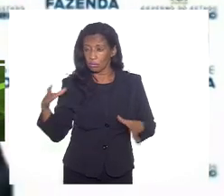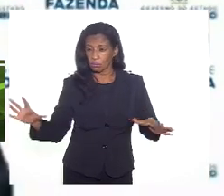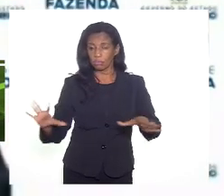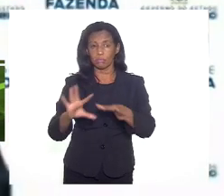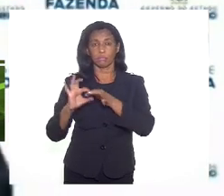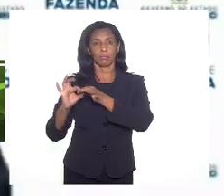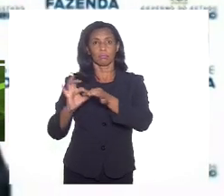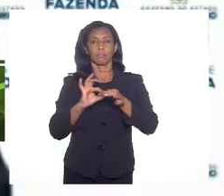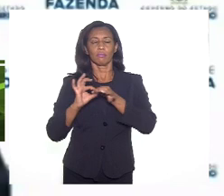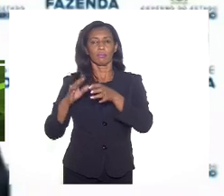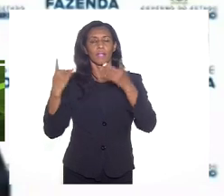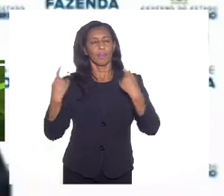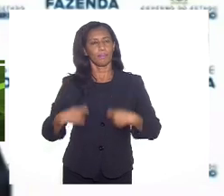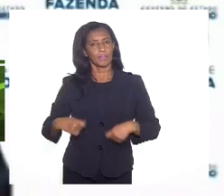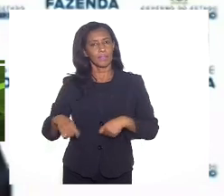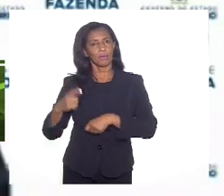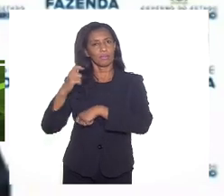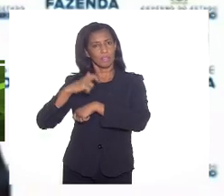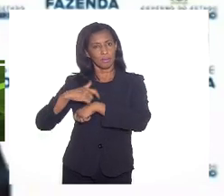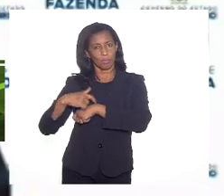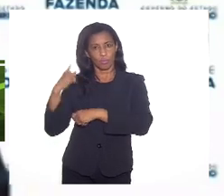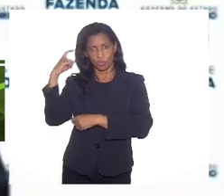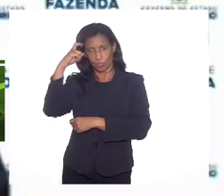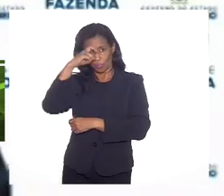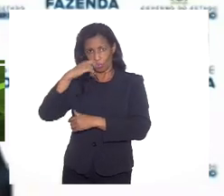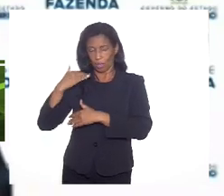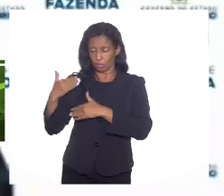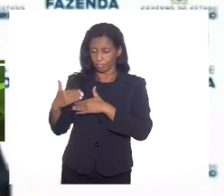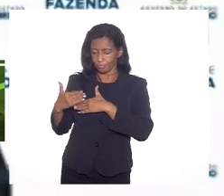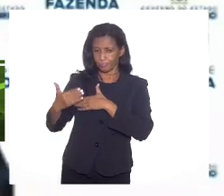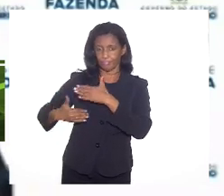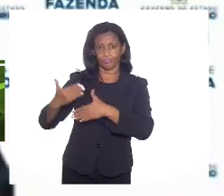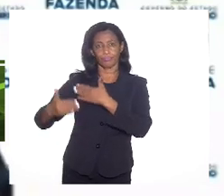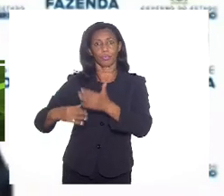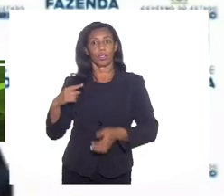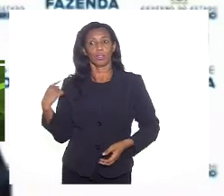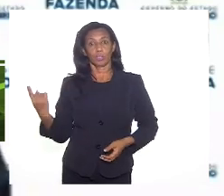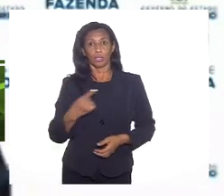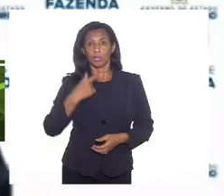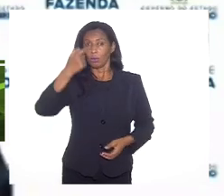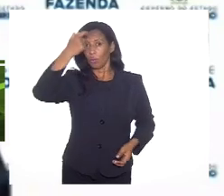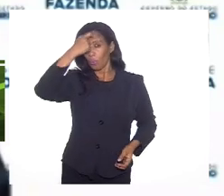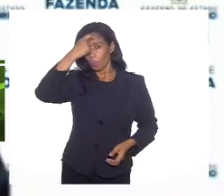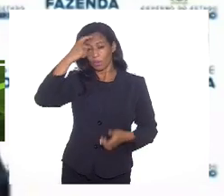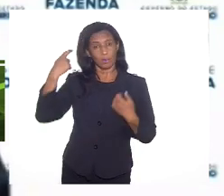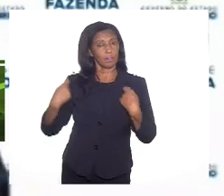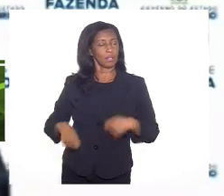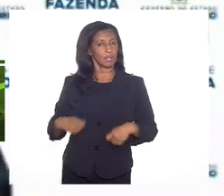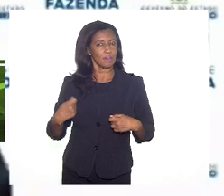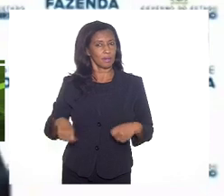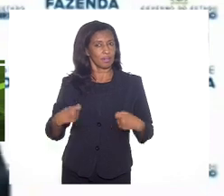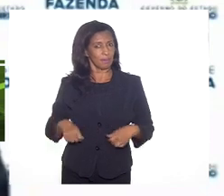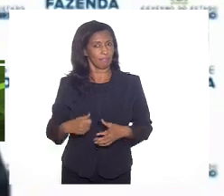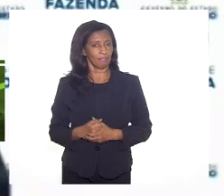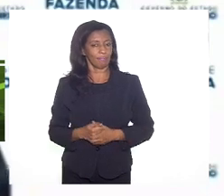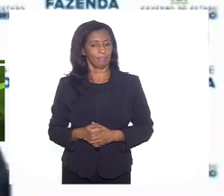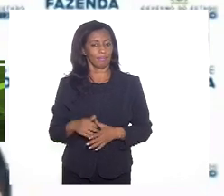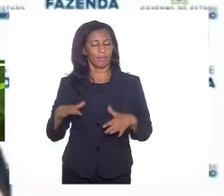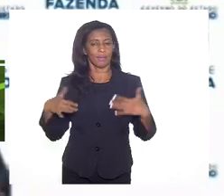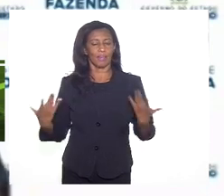É preciso que, nesse momento de dificuldade que atravessamos, que todos tenhamos a consciência da necessidade e